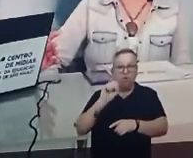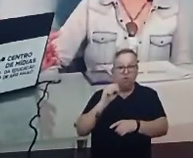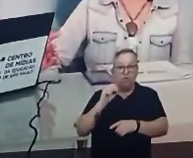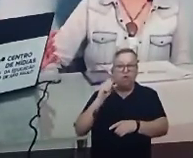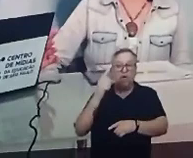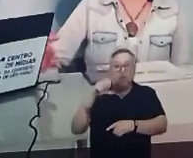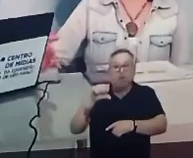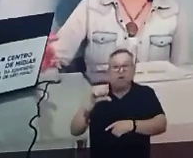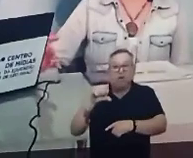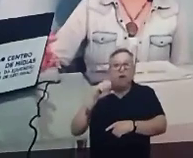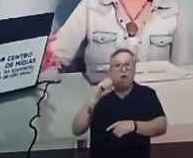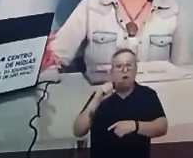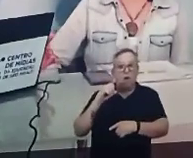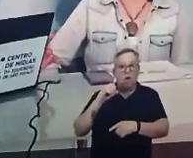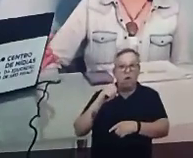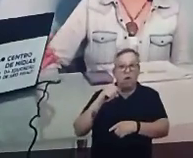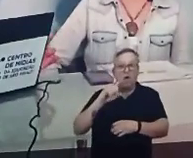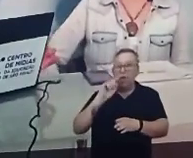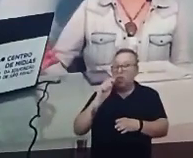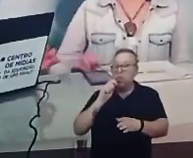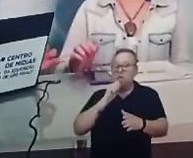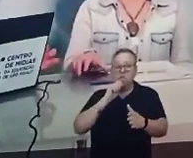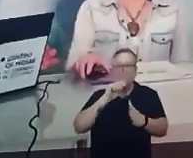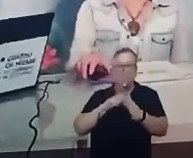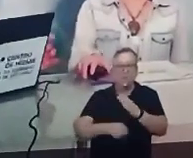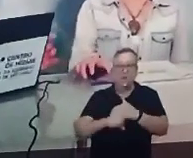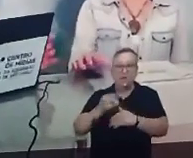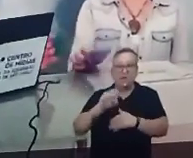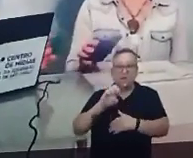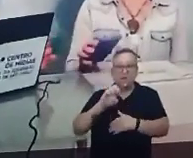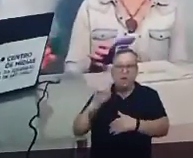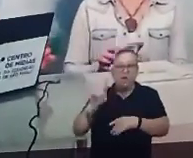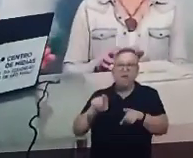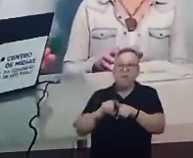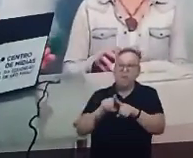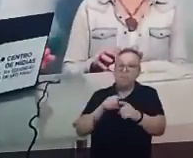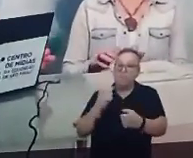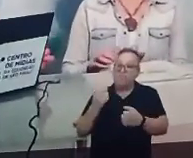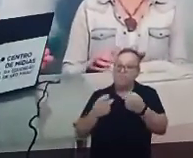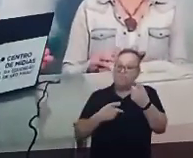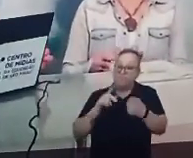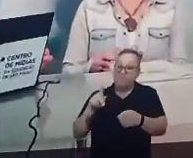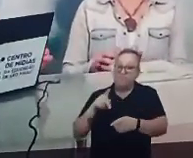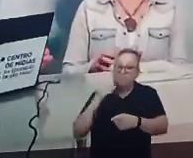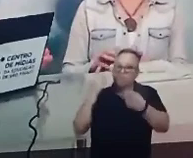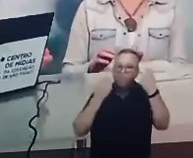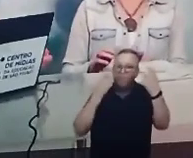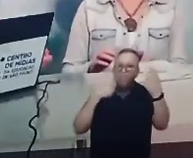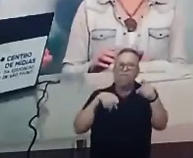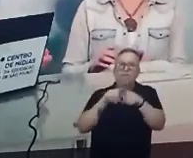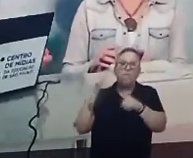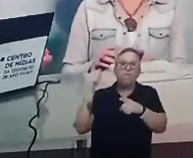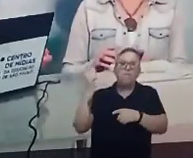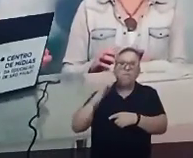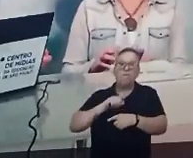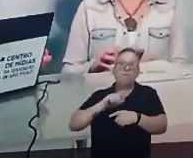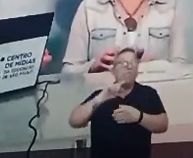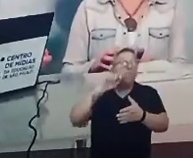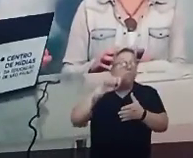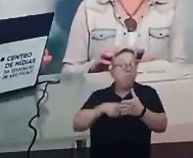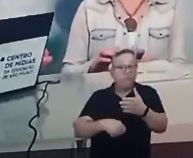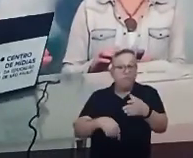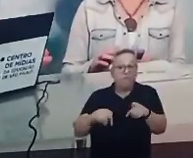eles não se inscreverão na sede. A gente tem recebido algumas ligações de alguns docentes preocupados que não estão conseguindo se